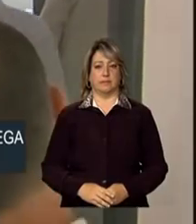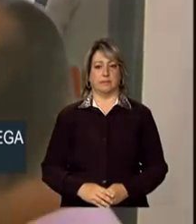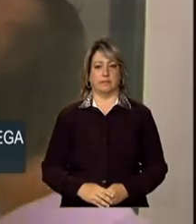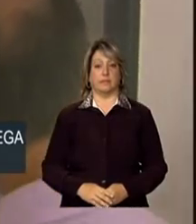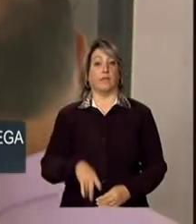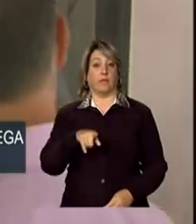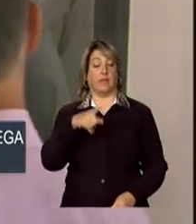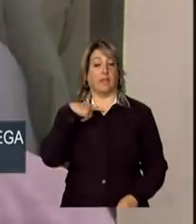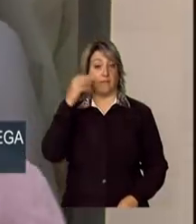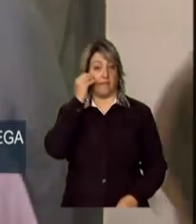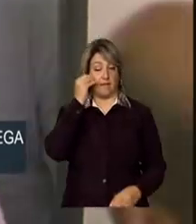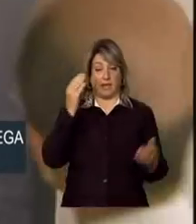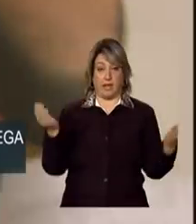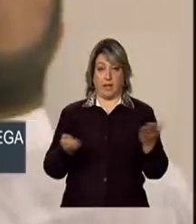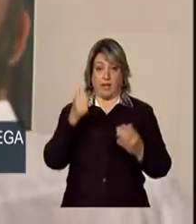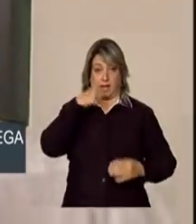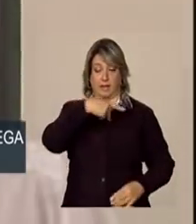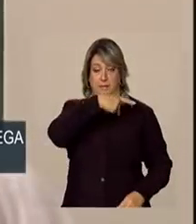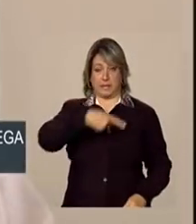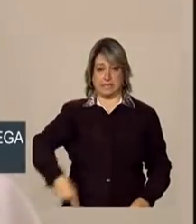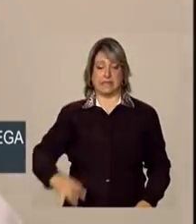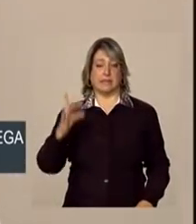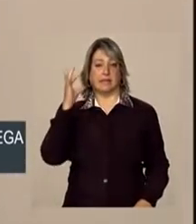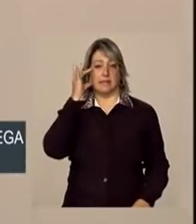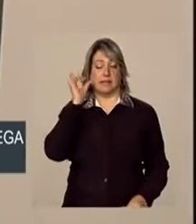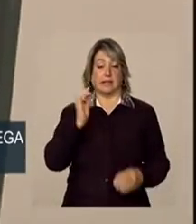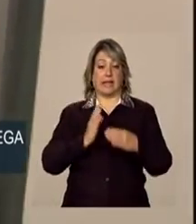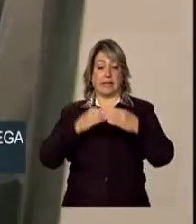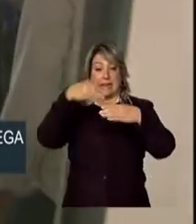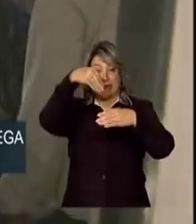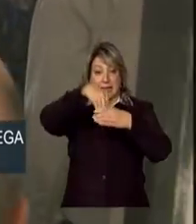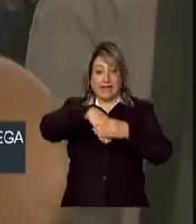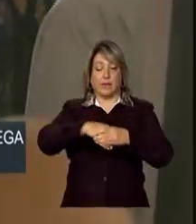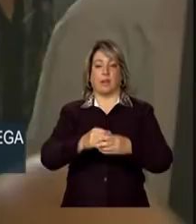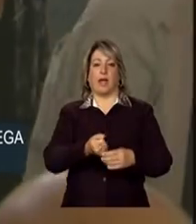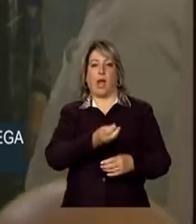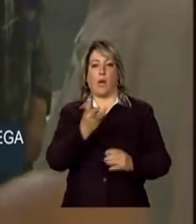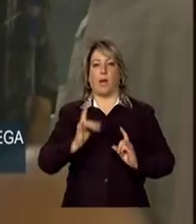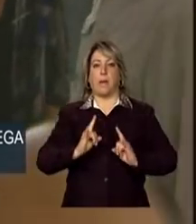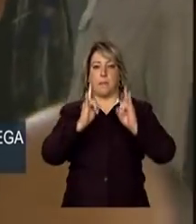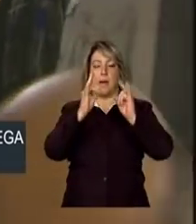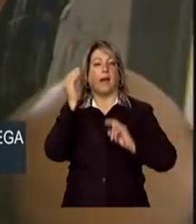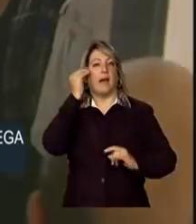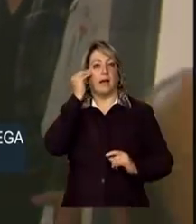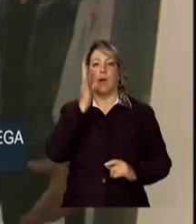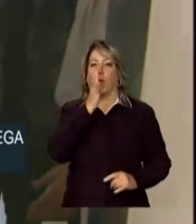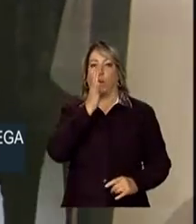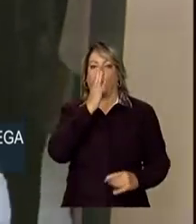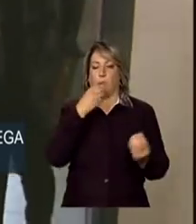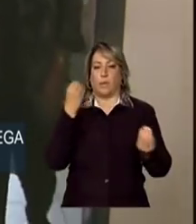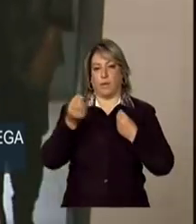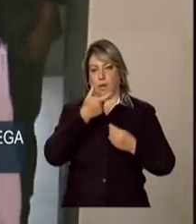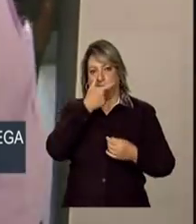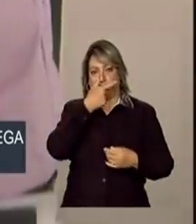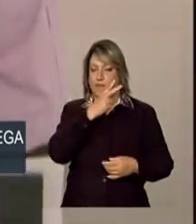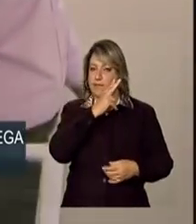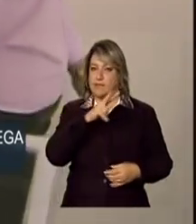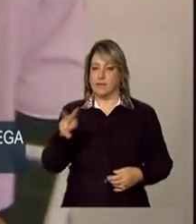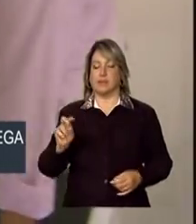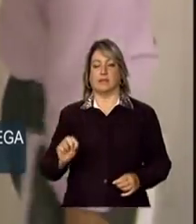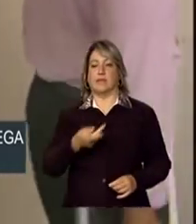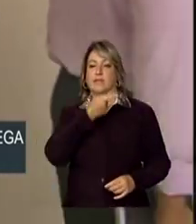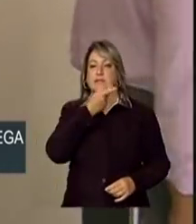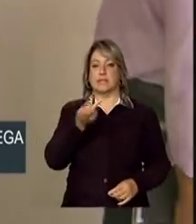Você vê imagens da presidenta Dilma Rousseff dentro de uma das unidades habitacionais que estão sendo entregues